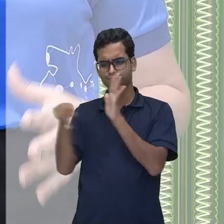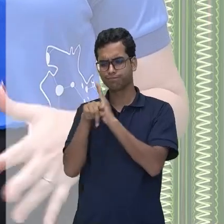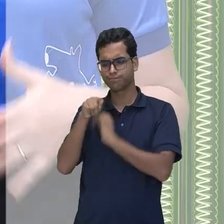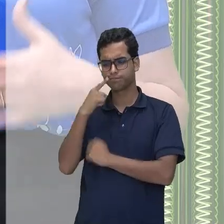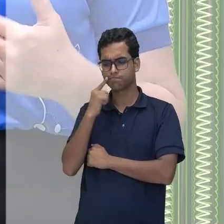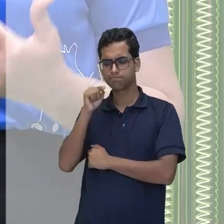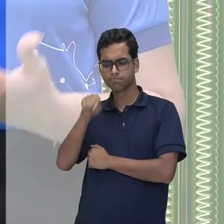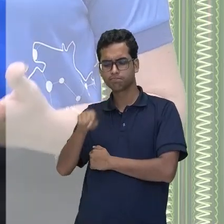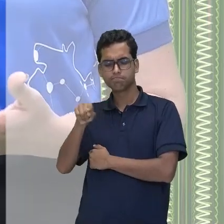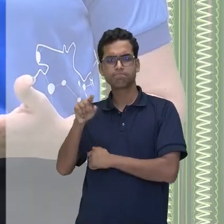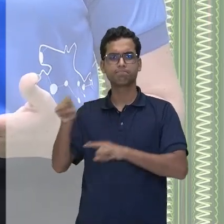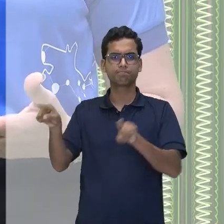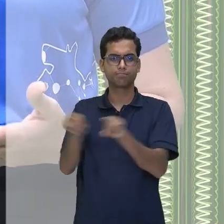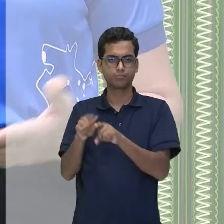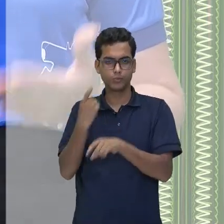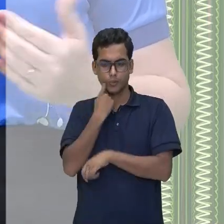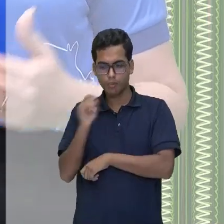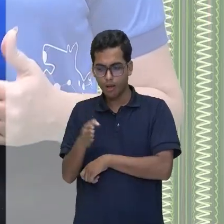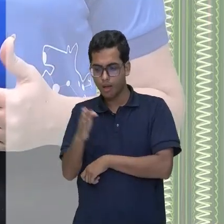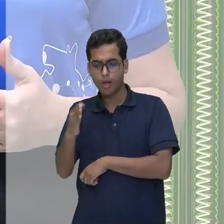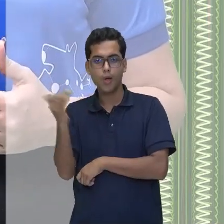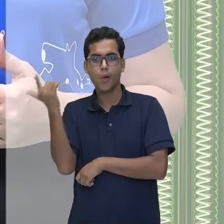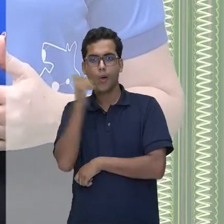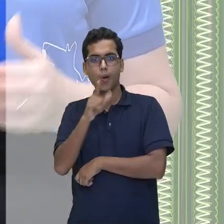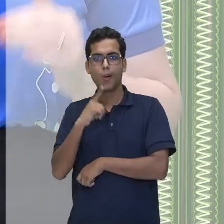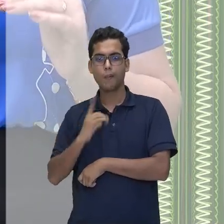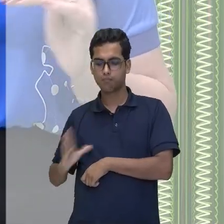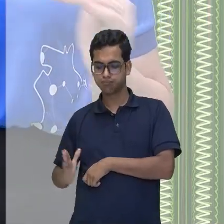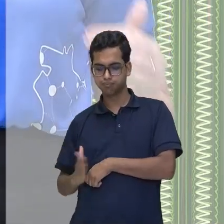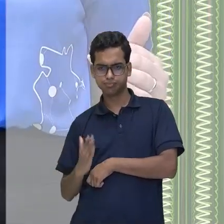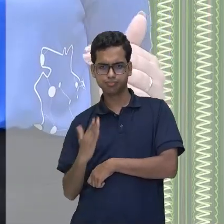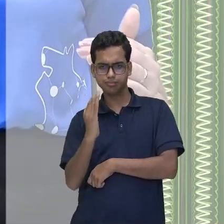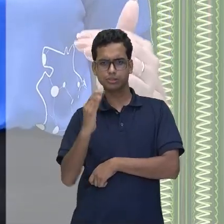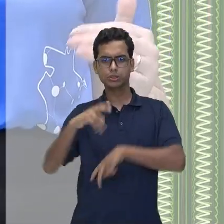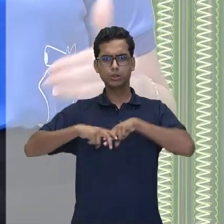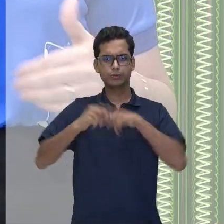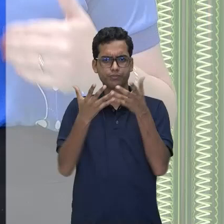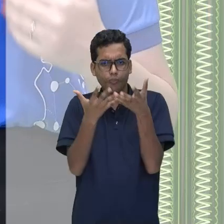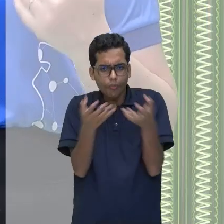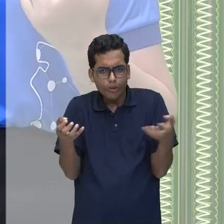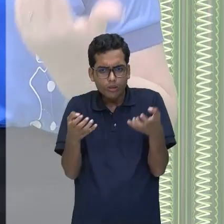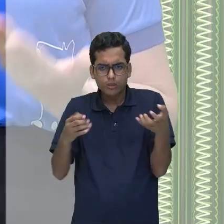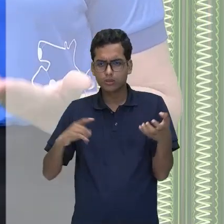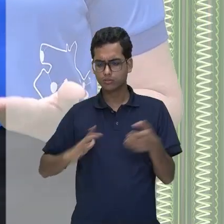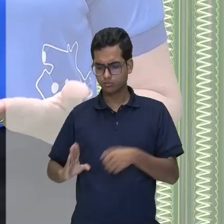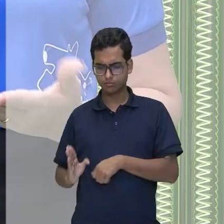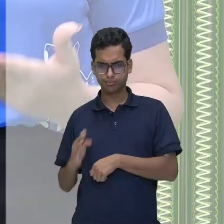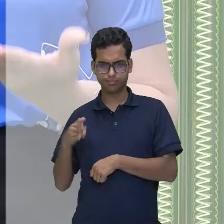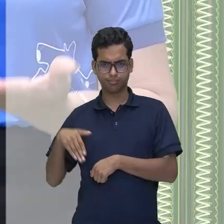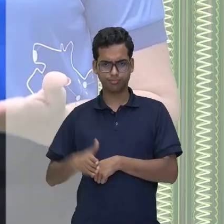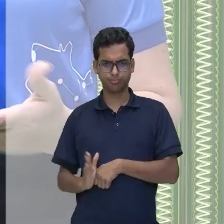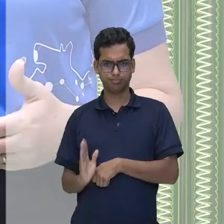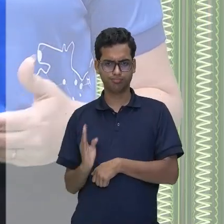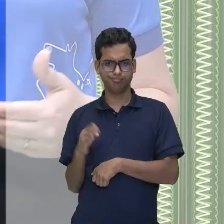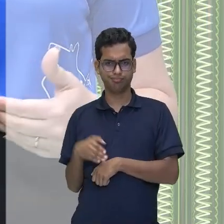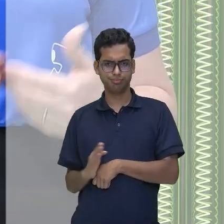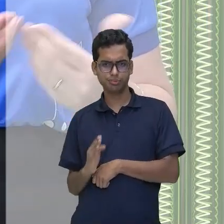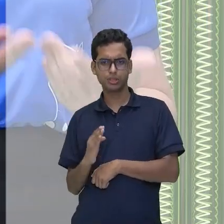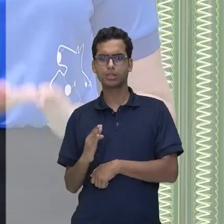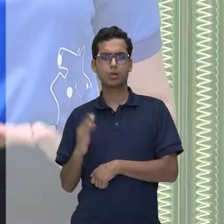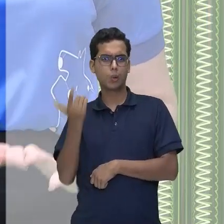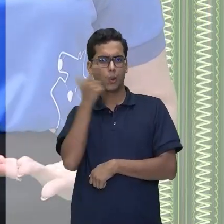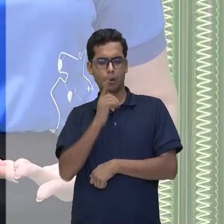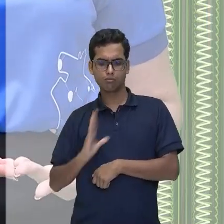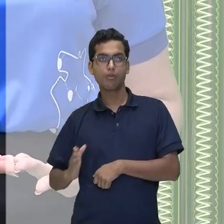E quando eles conseguem, né, muitas vezes por essa seca extrema, esses alevinos, né, ou